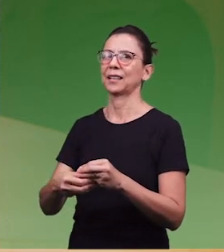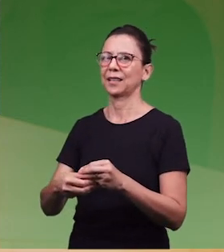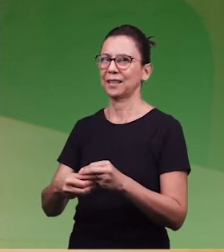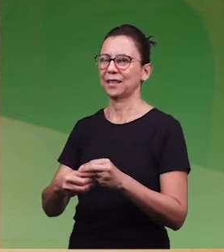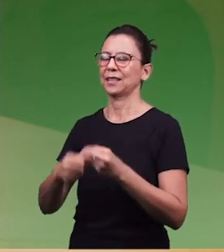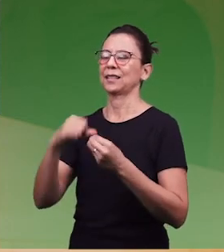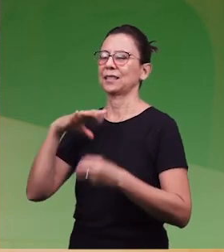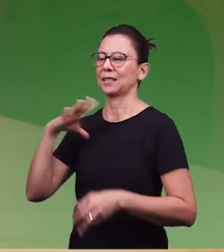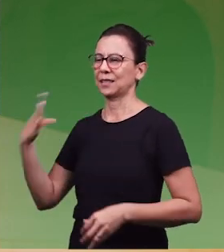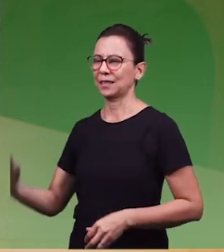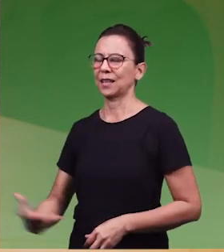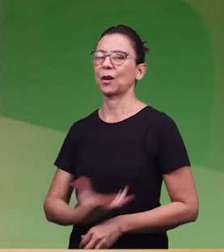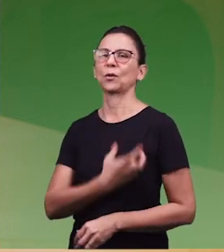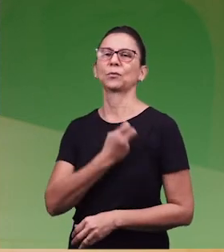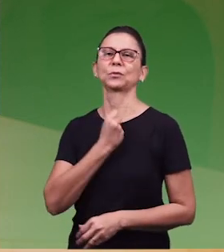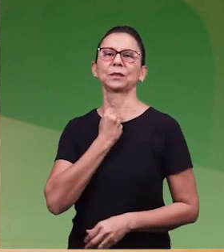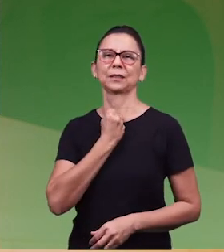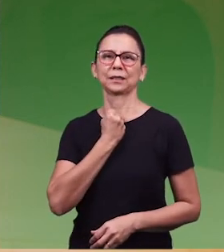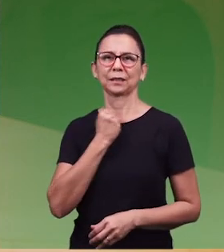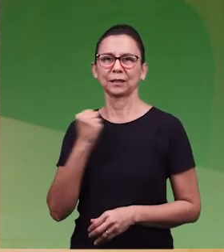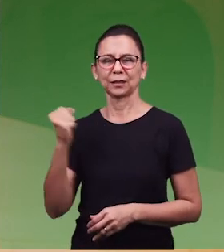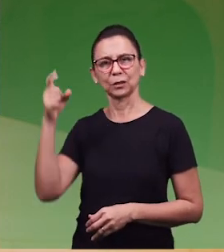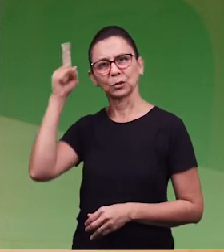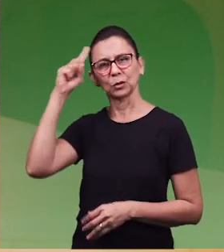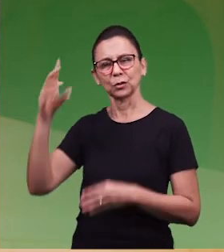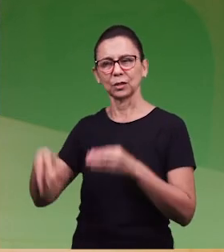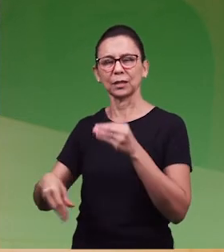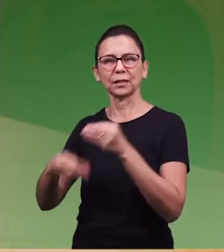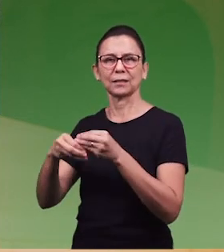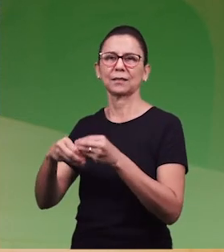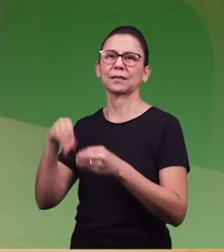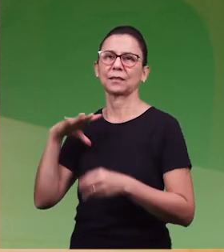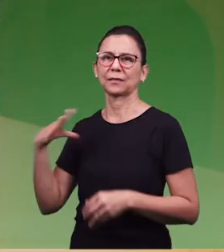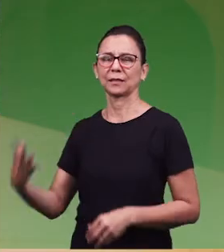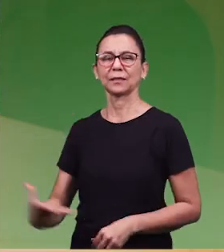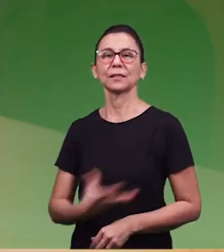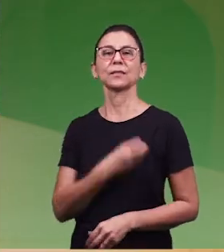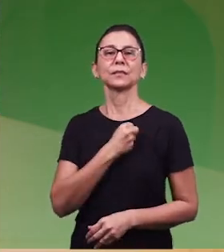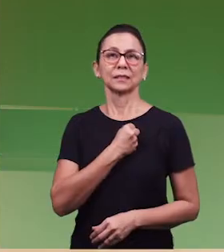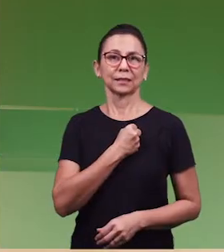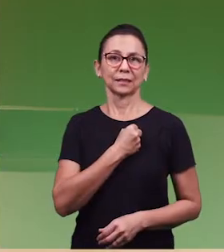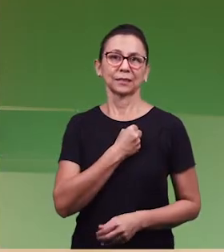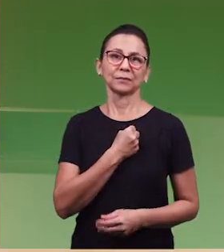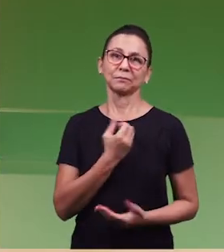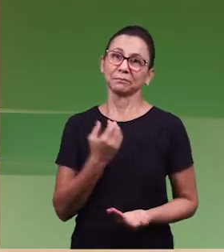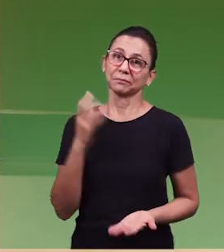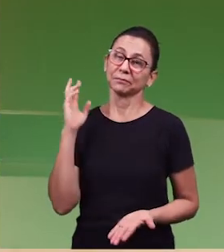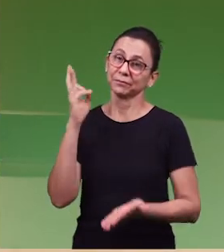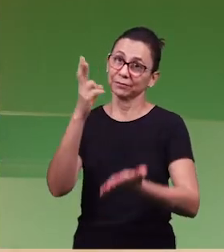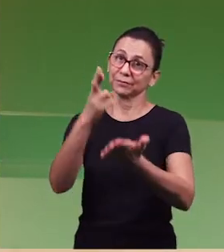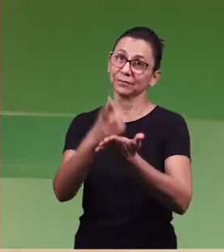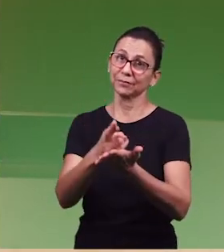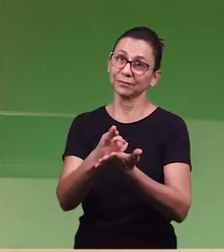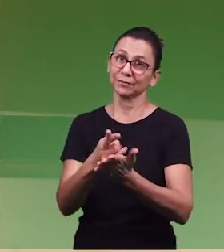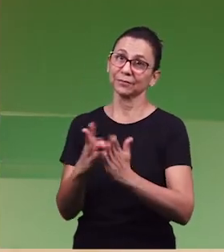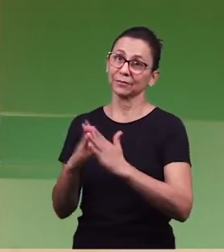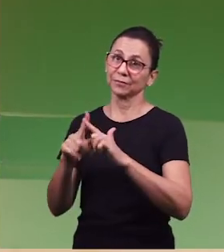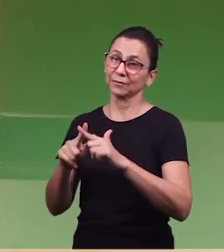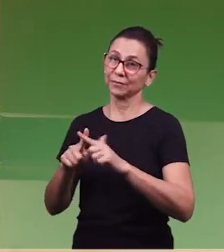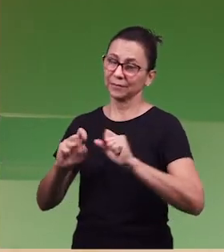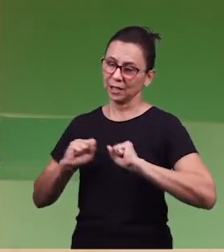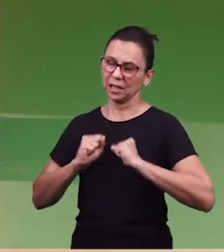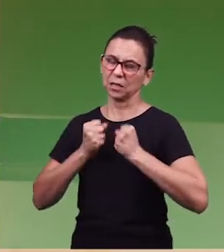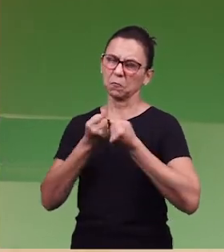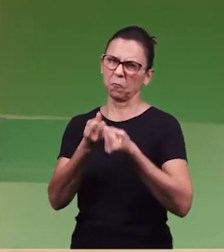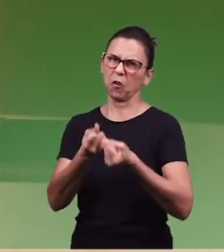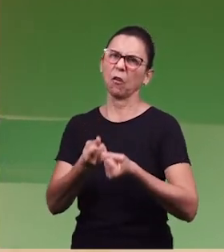salvação de vidas. Todo dia tinha salvação de vidas. Então isso é o resultado da igreja perseverante. Perseverante não é